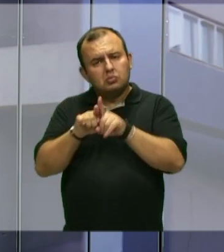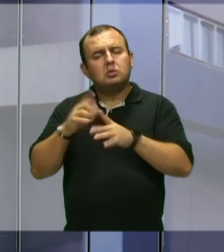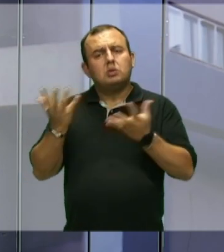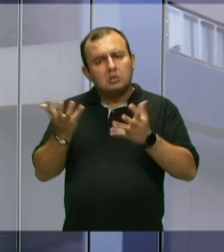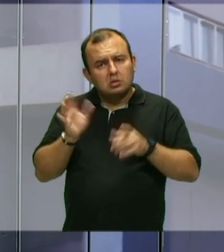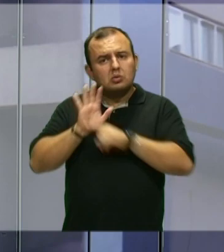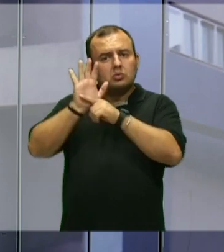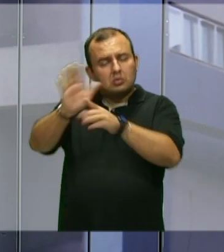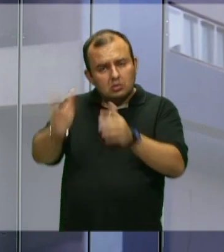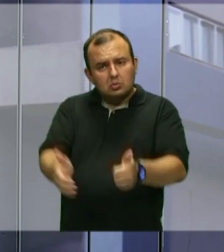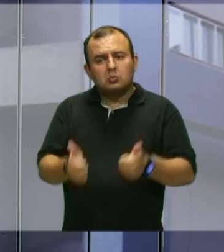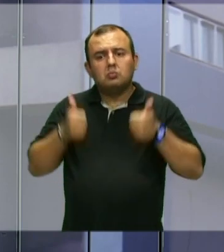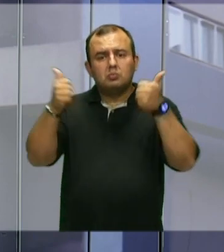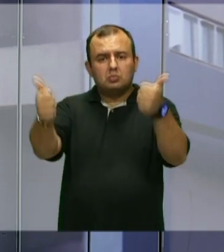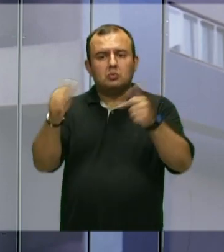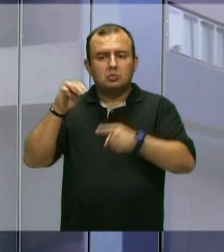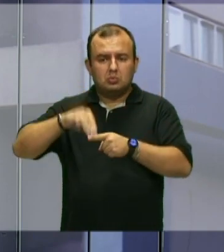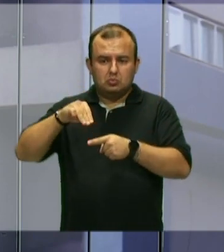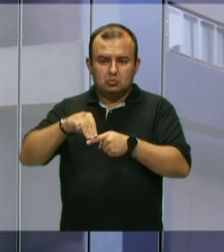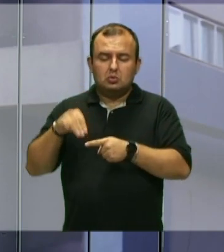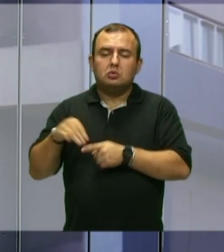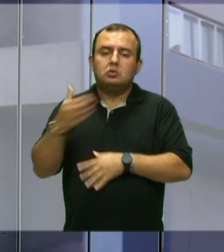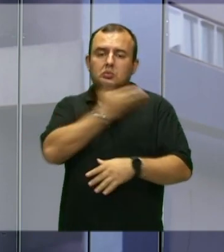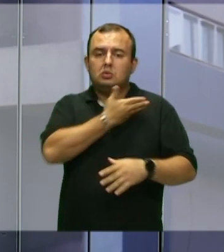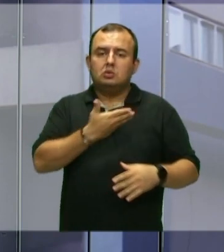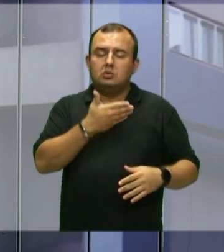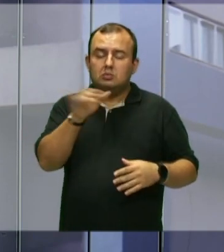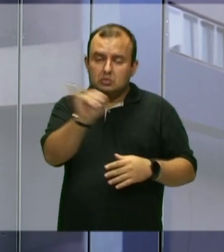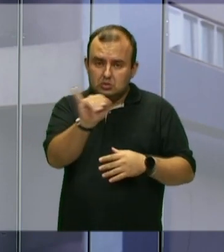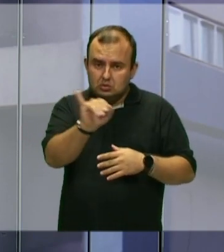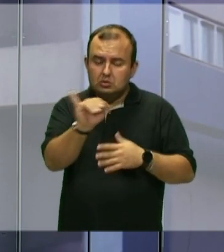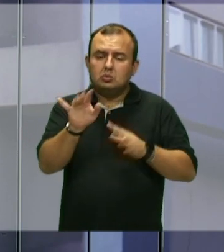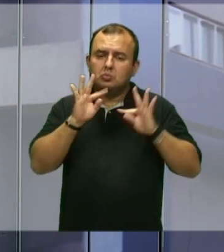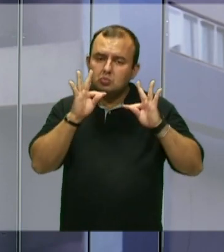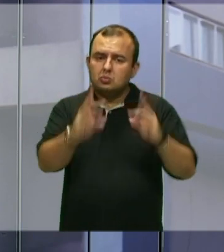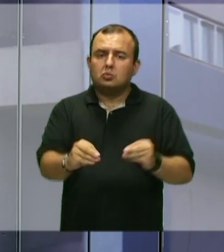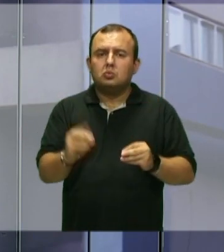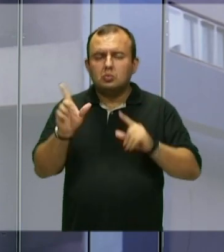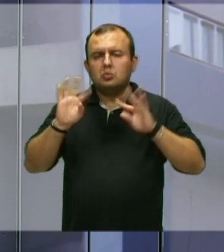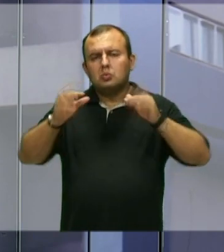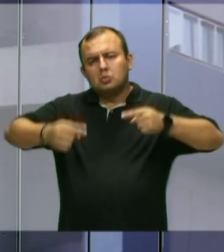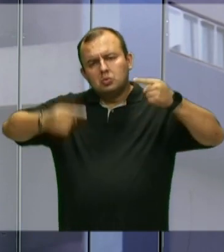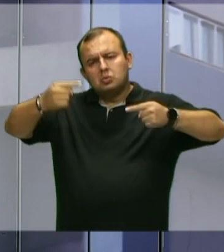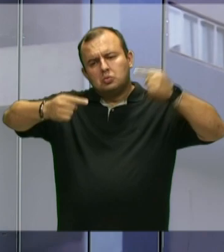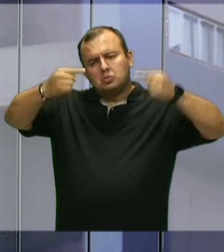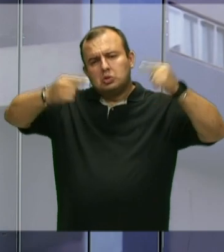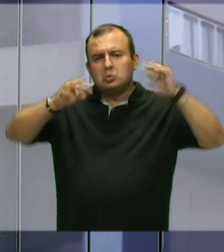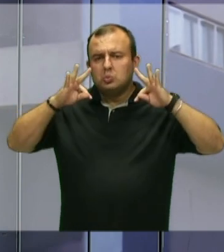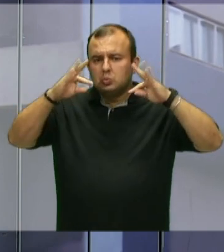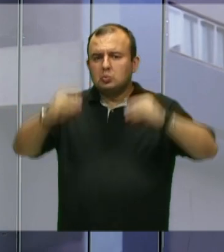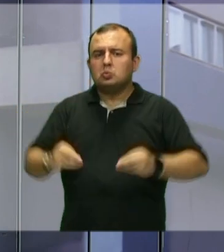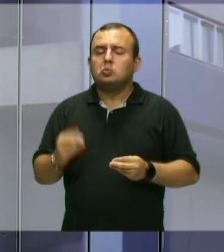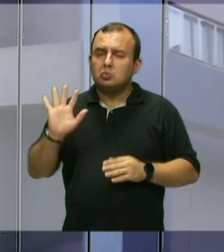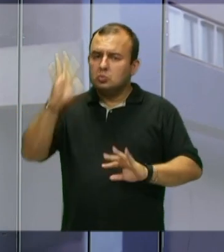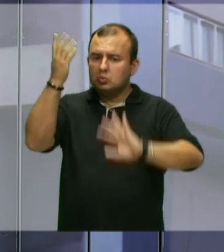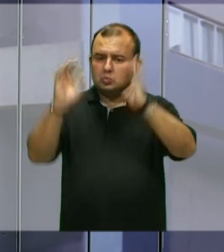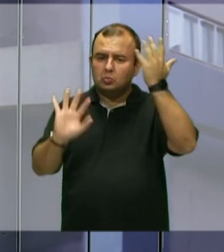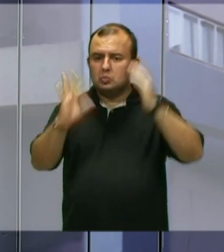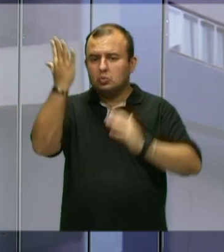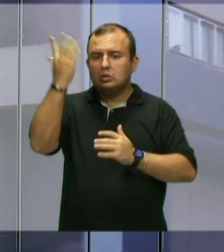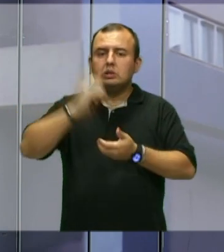entregar o melhor para o município de Itajaí como um todo. Todos os embates, todas as discussões que aconteceram nesse